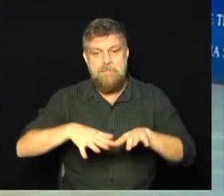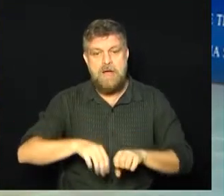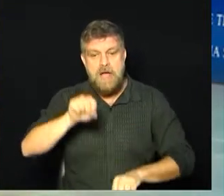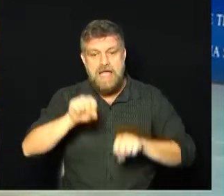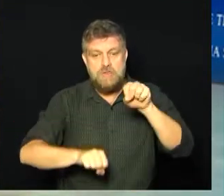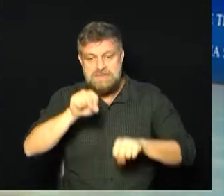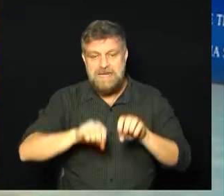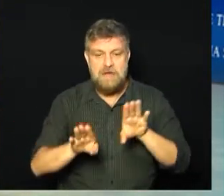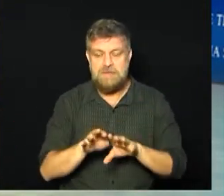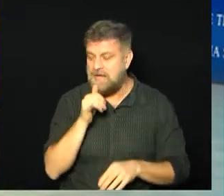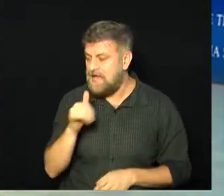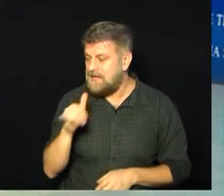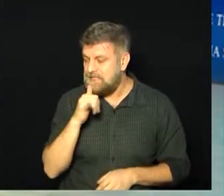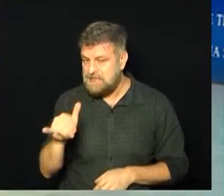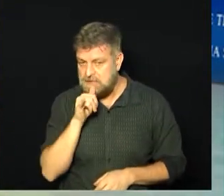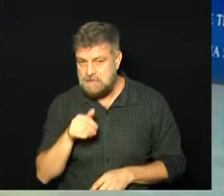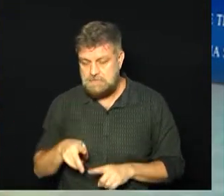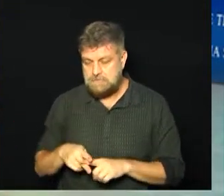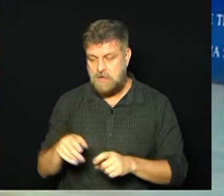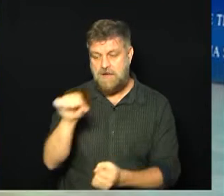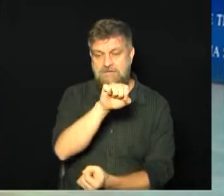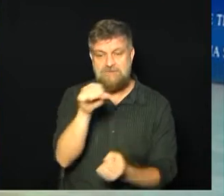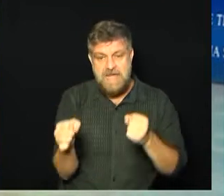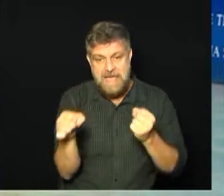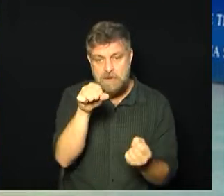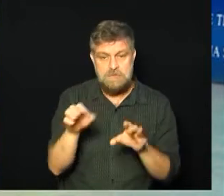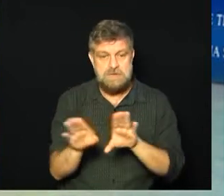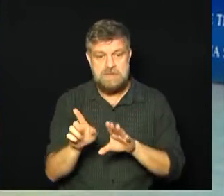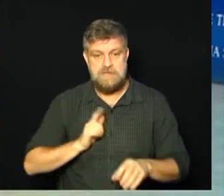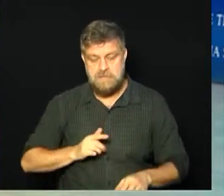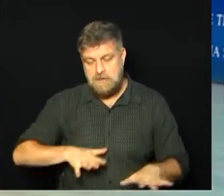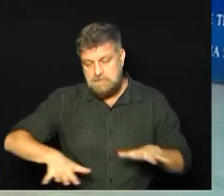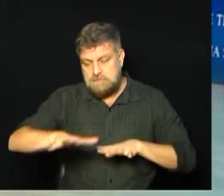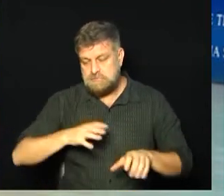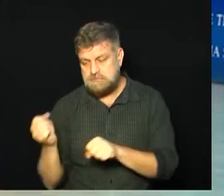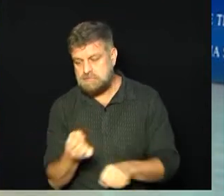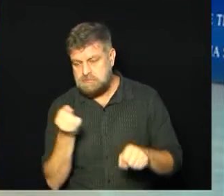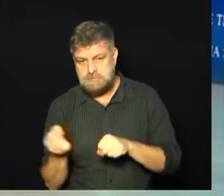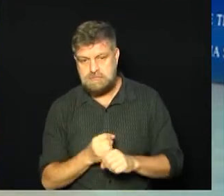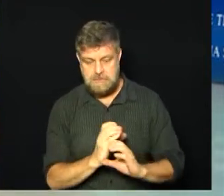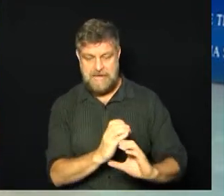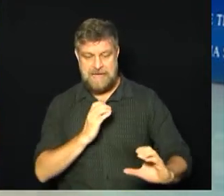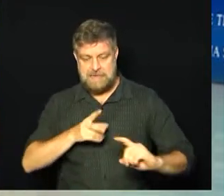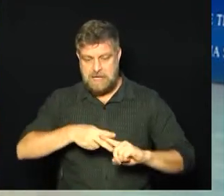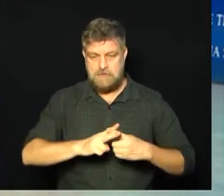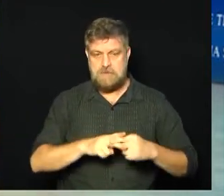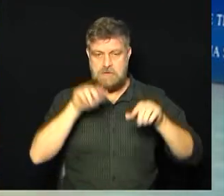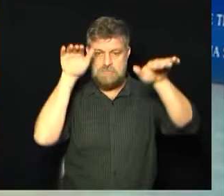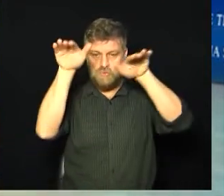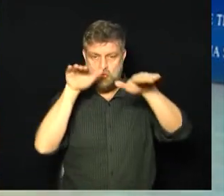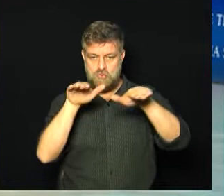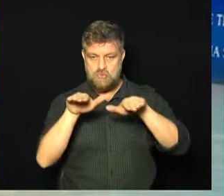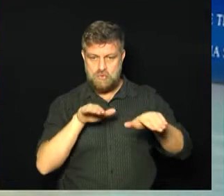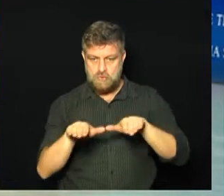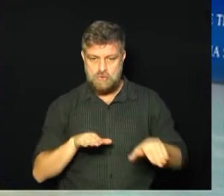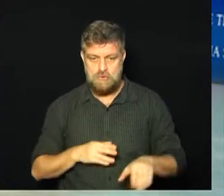industriais, eletricista de instalações de veículos automotores, empregado doméstico, encanador, estoquista, fiscal